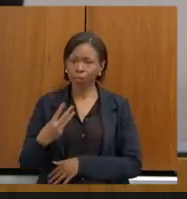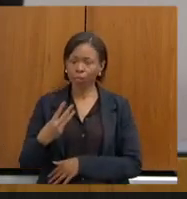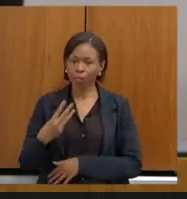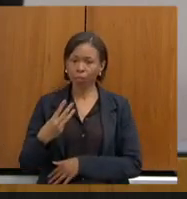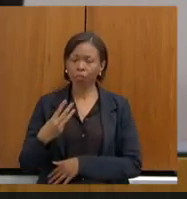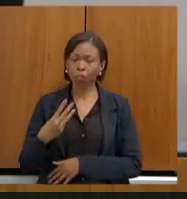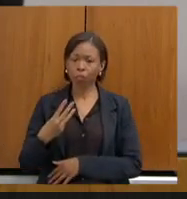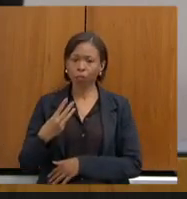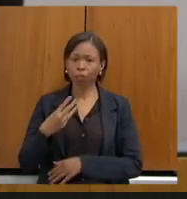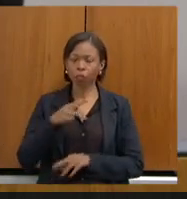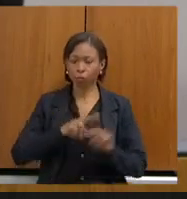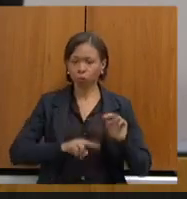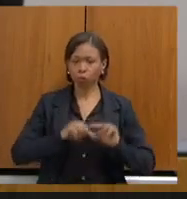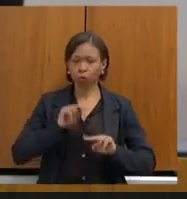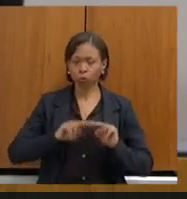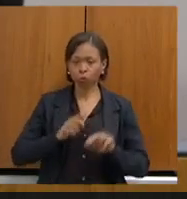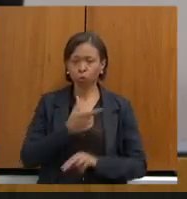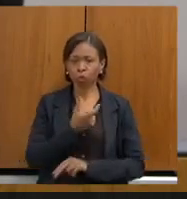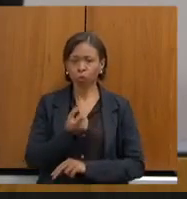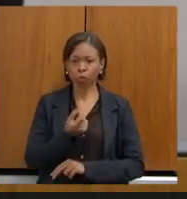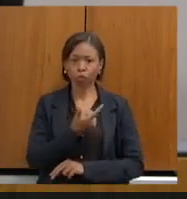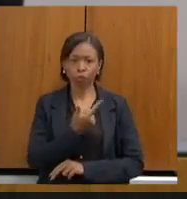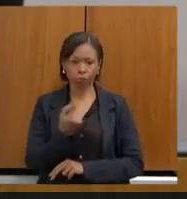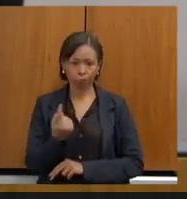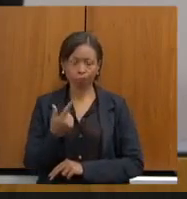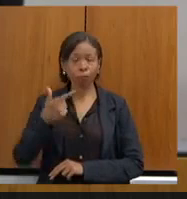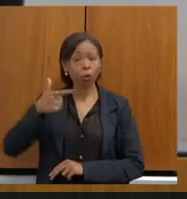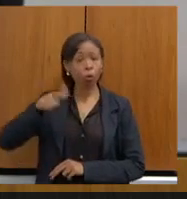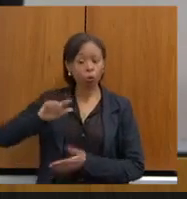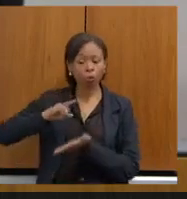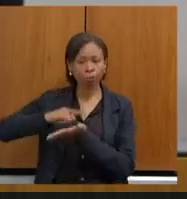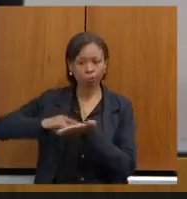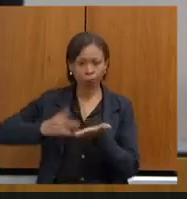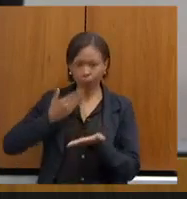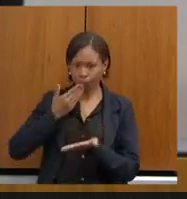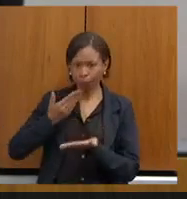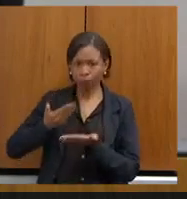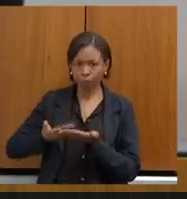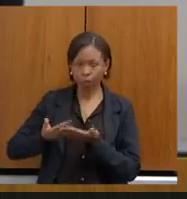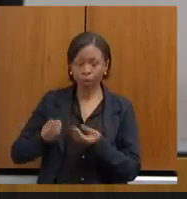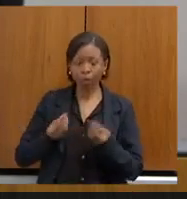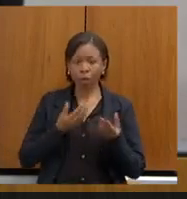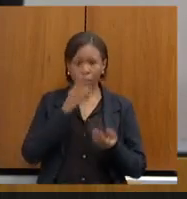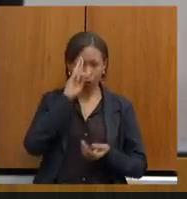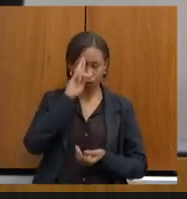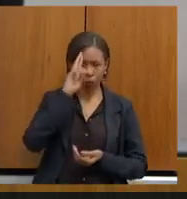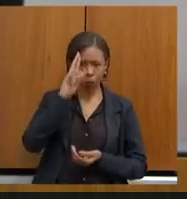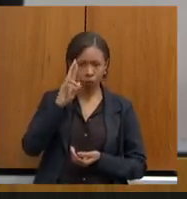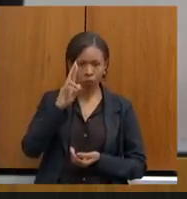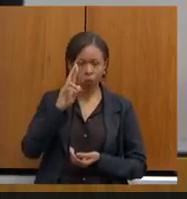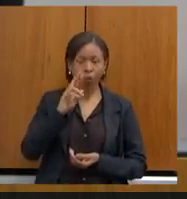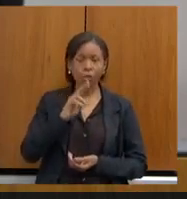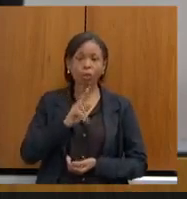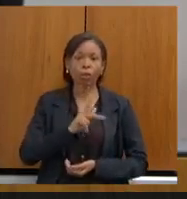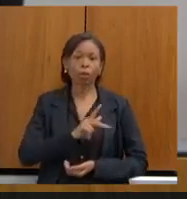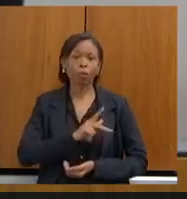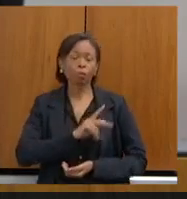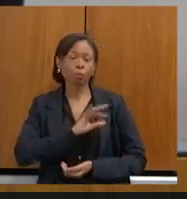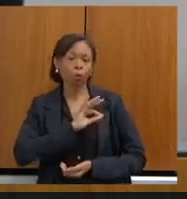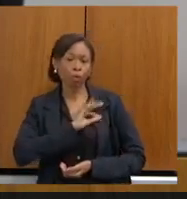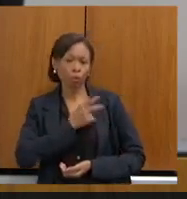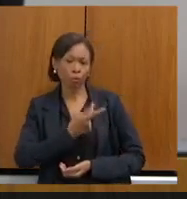2021 aviões requerimento que solicita ao chefe da Polícia Militar de Minas Gerais apresentação dos resultados a interrupção quantidade de plástico